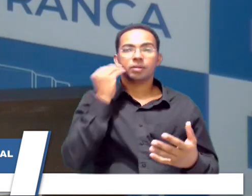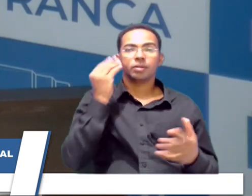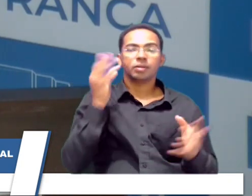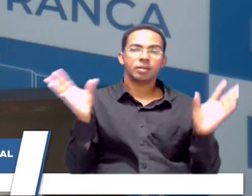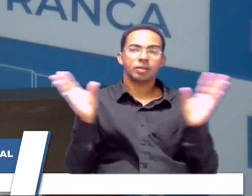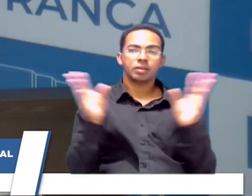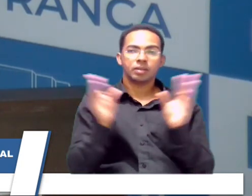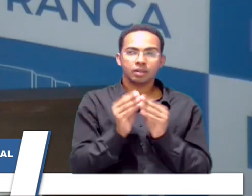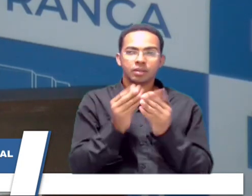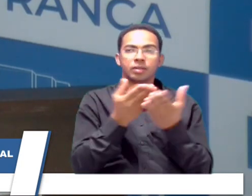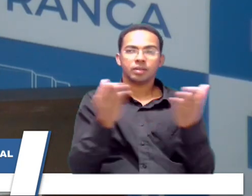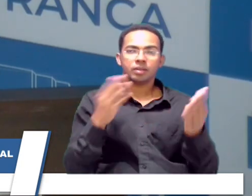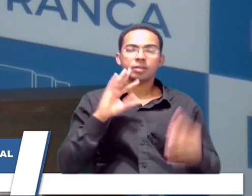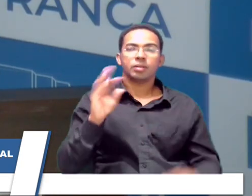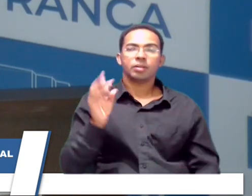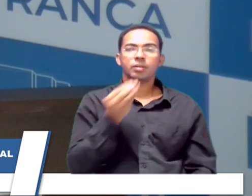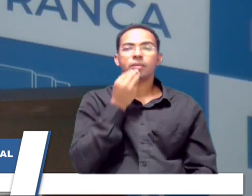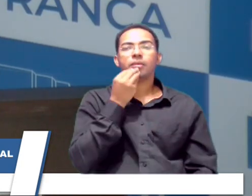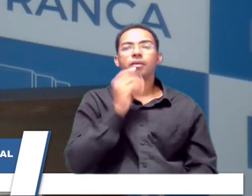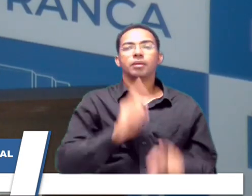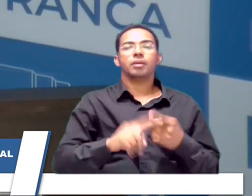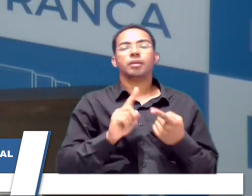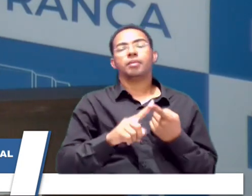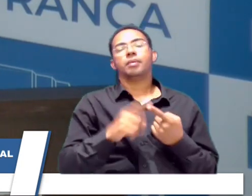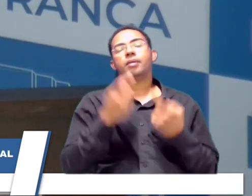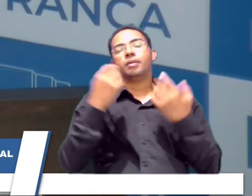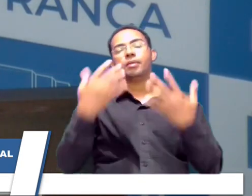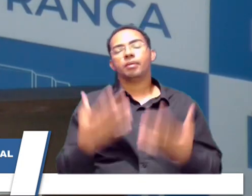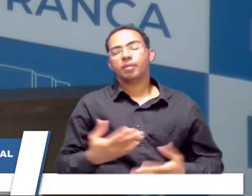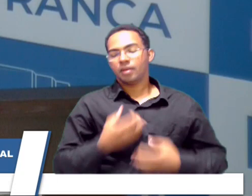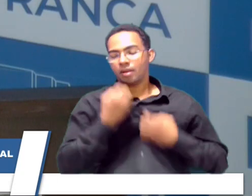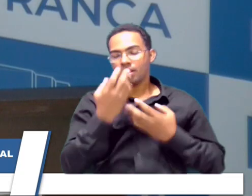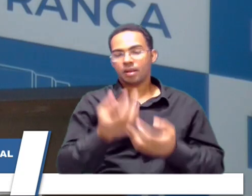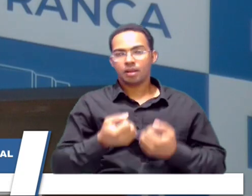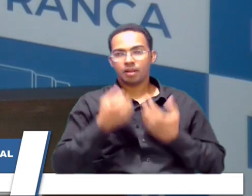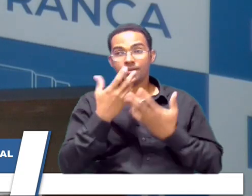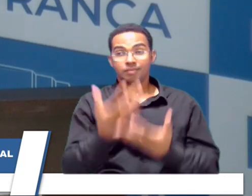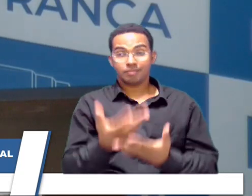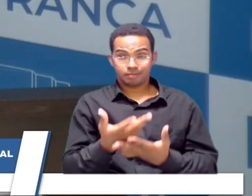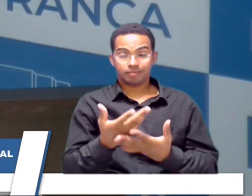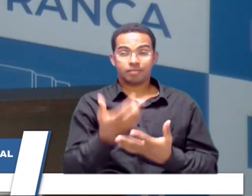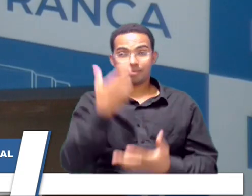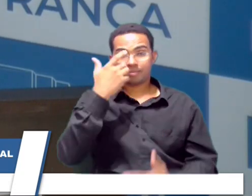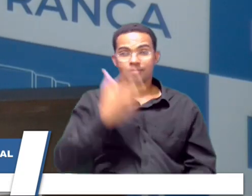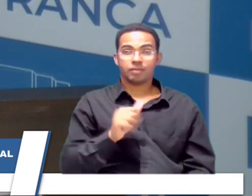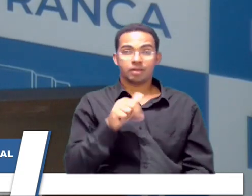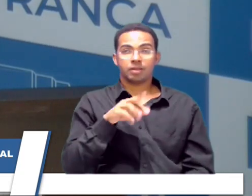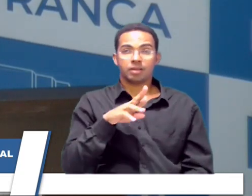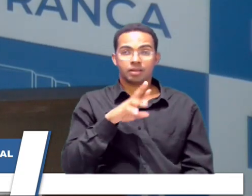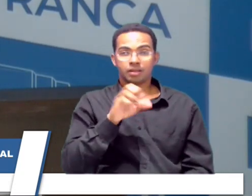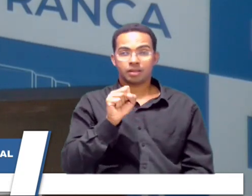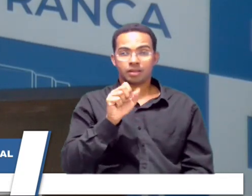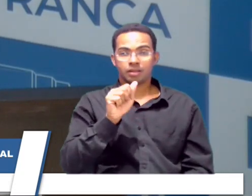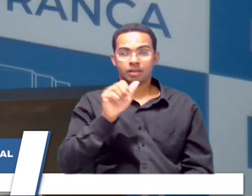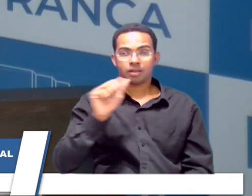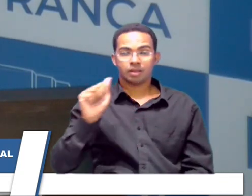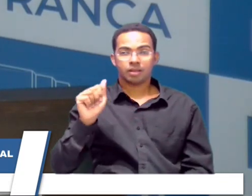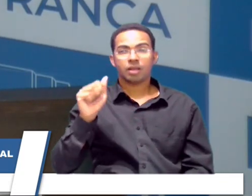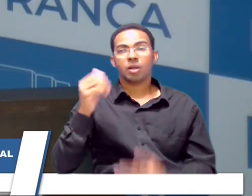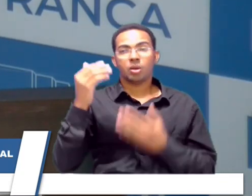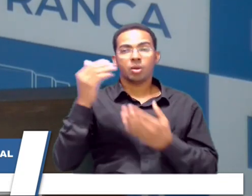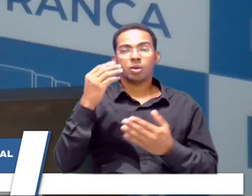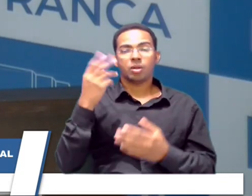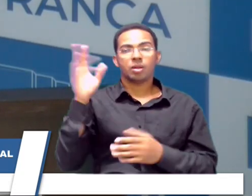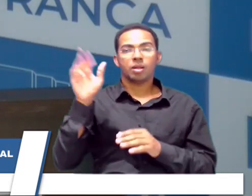que todo mundo tenha oportunidade também de falar um pouquinho, de se expressar. Então, eu sou a Andressa, sou psicóloga lá na associação há 2